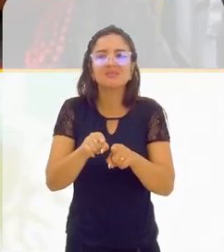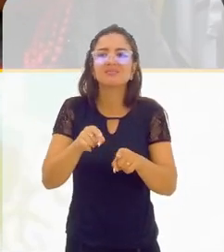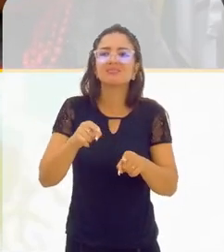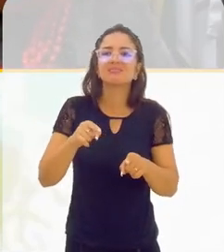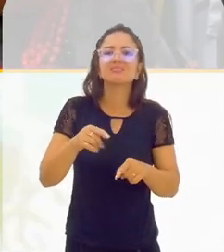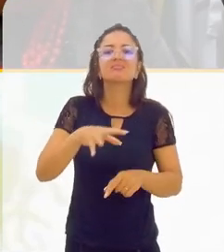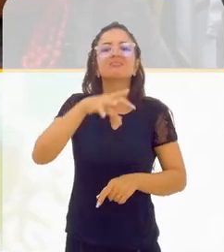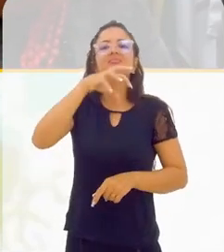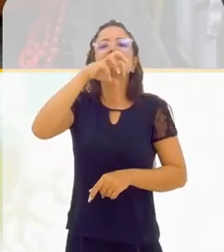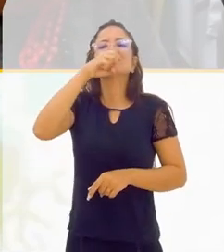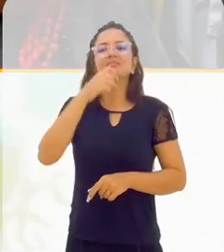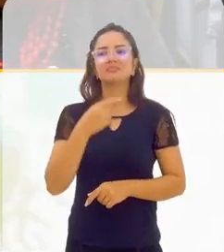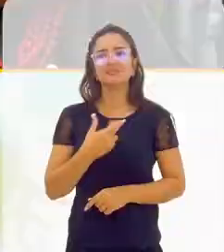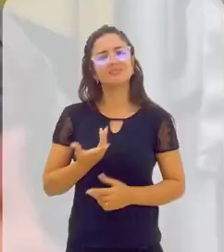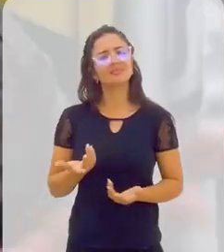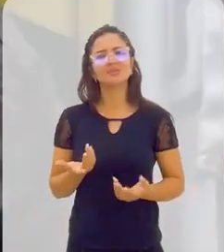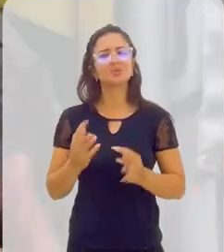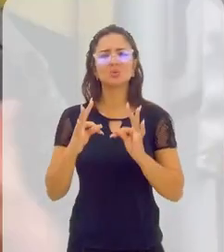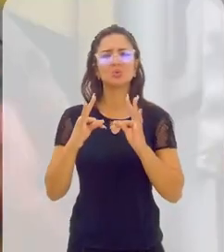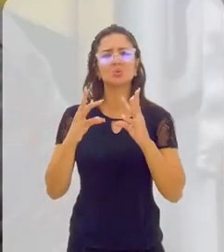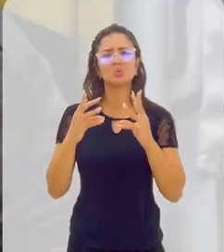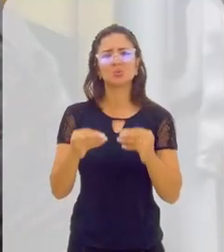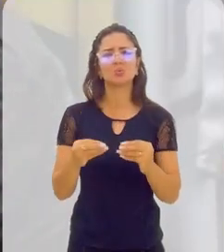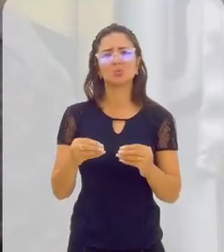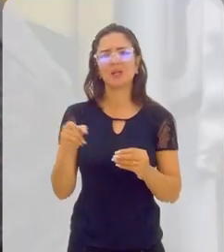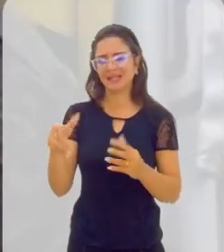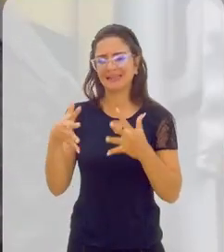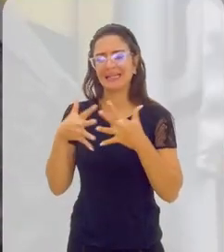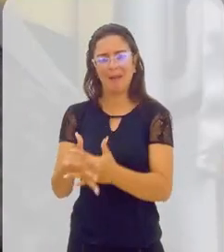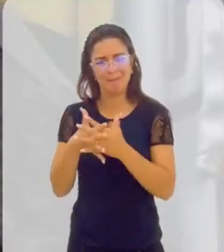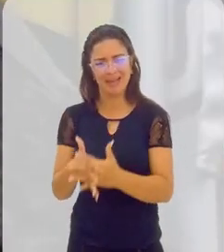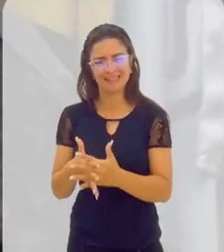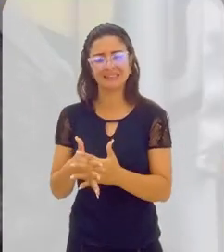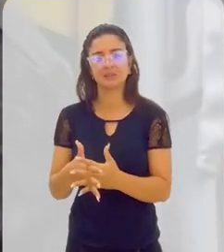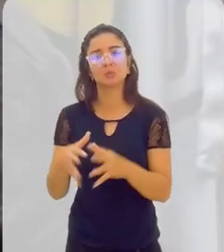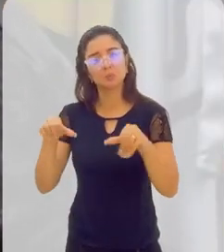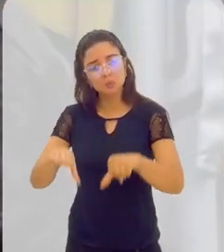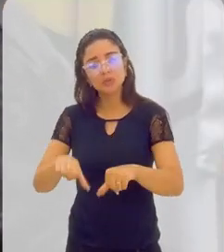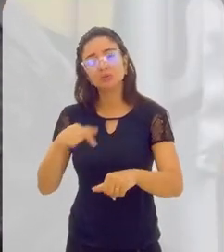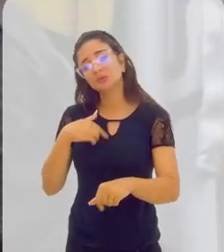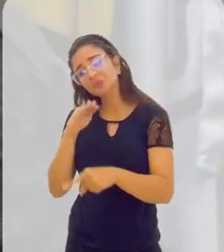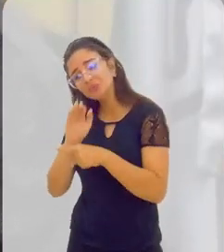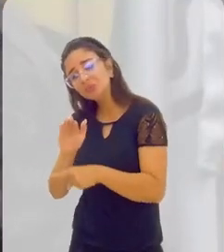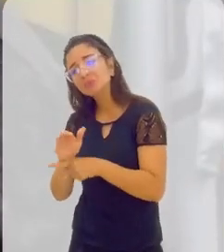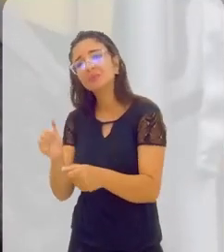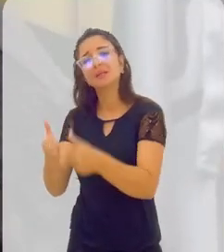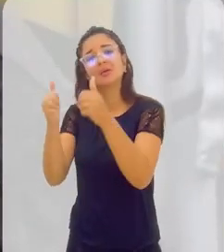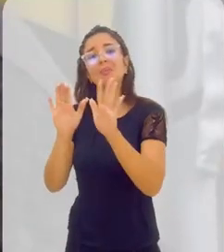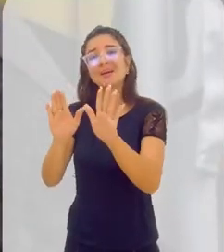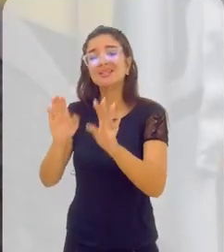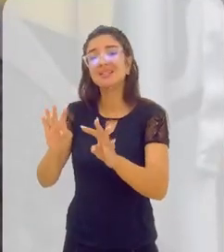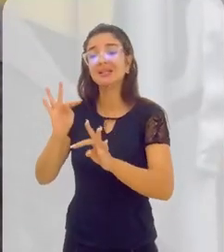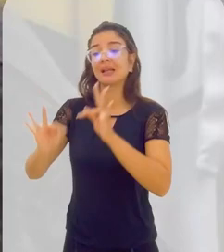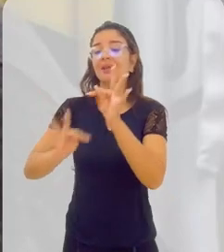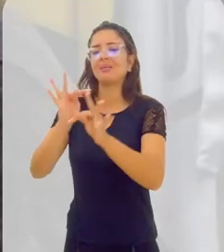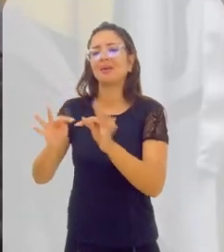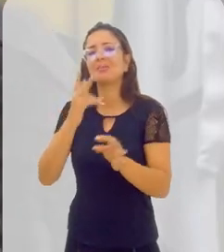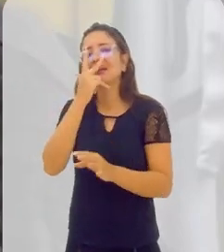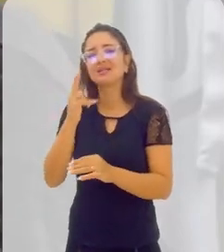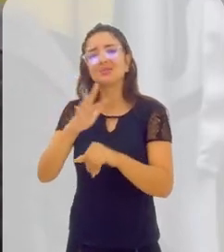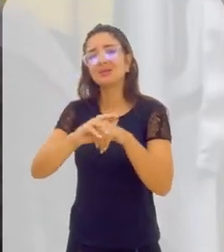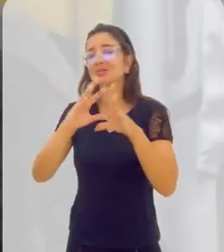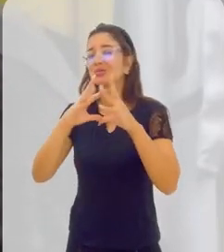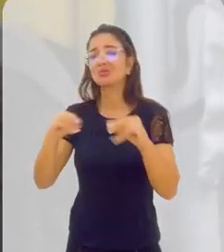tudo isso respiração é tudo que tiver atrapalhando mas eu não estou fazendo um tratamento curativo